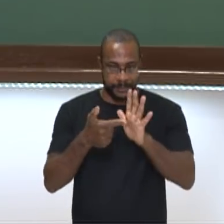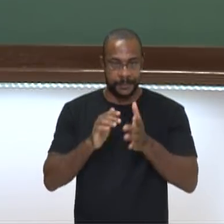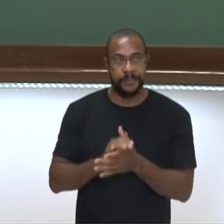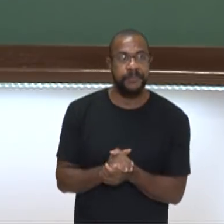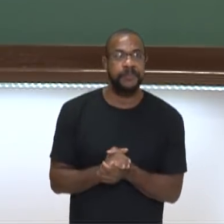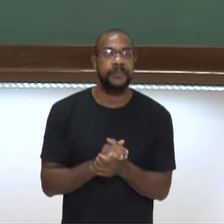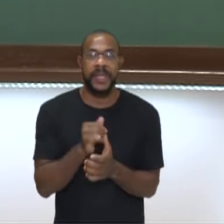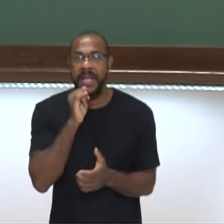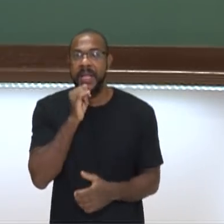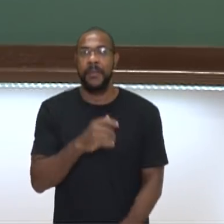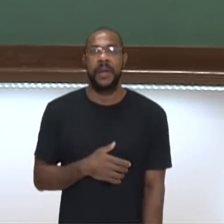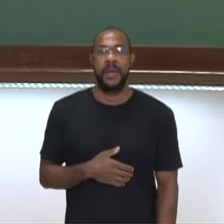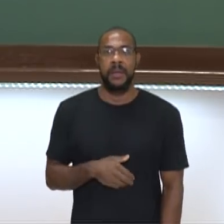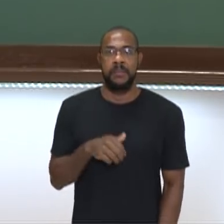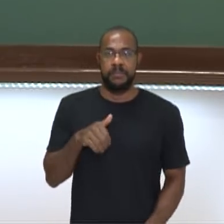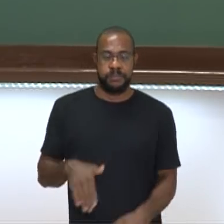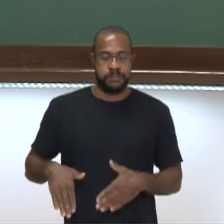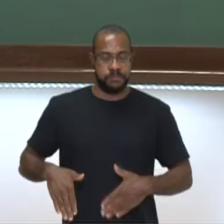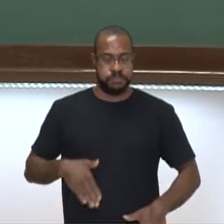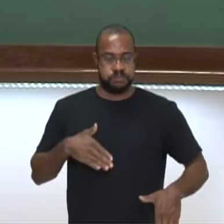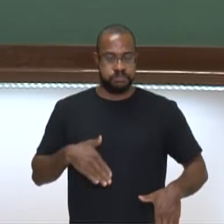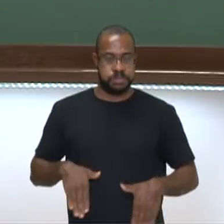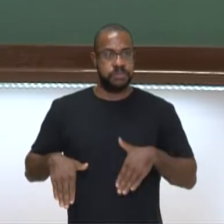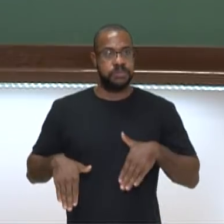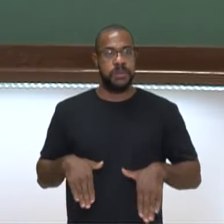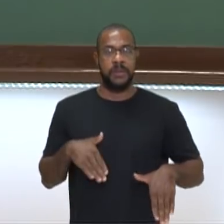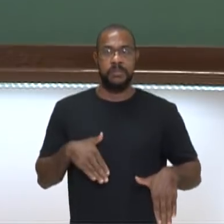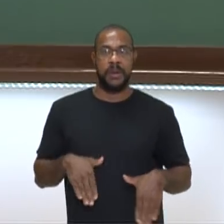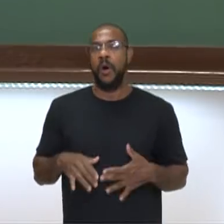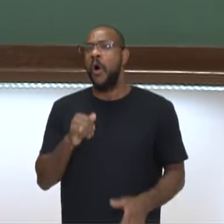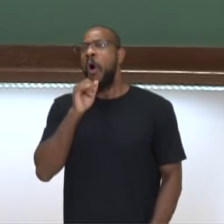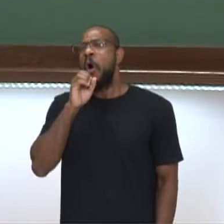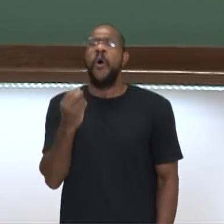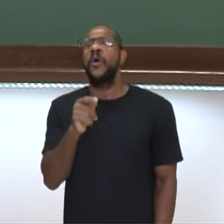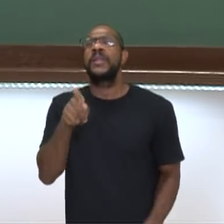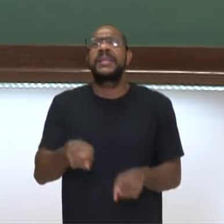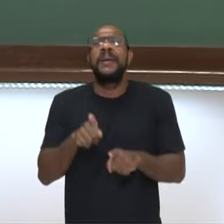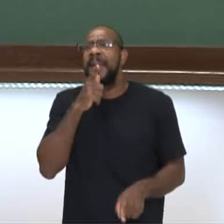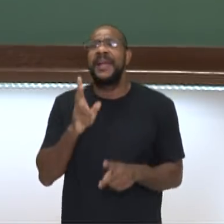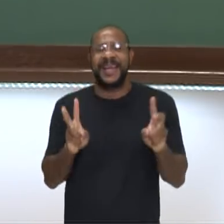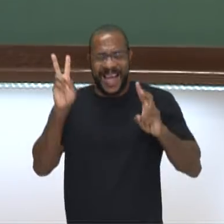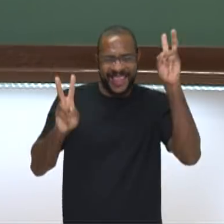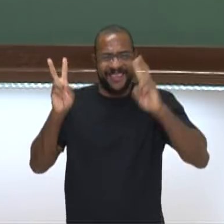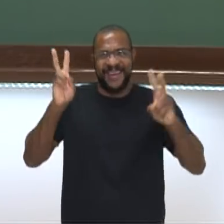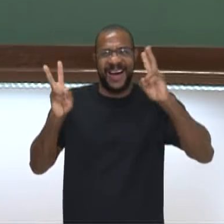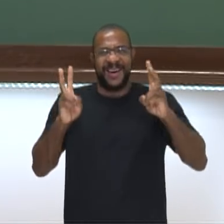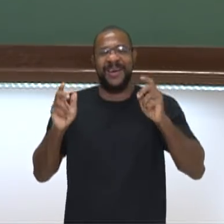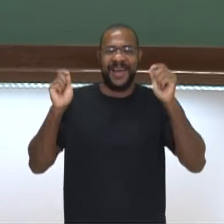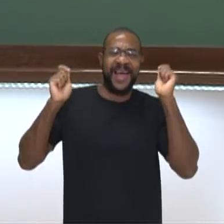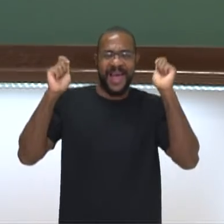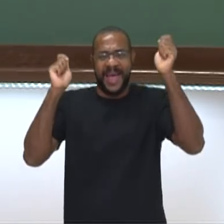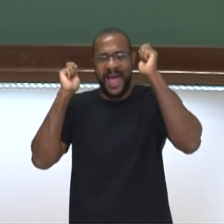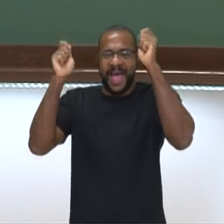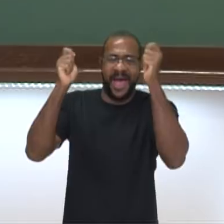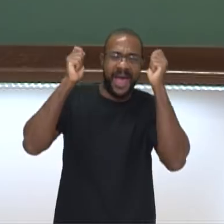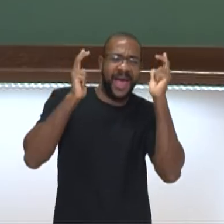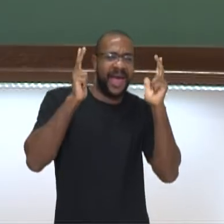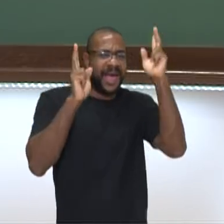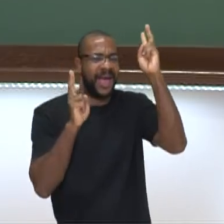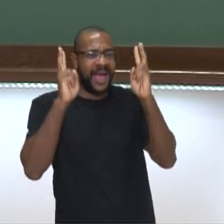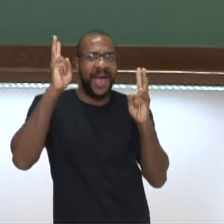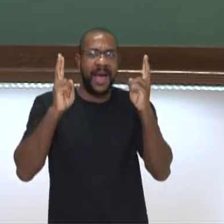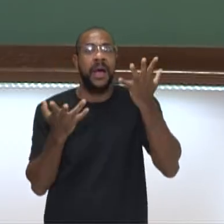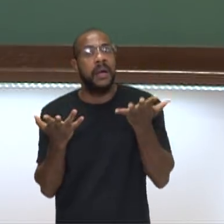uma marcha, mesmo uma marchinha de carnaval, essas músicas bem conhecidas, ou uma marcha mais